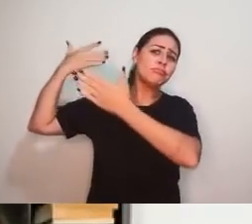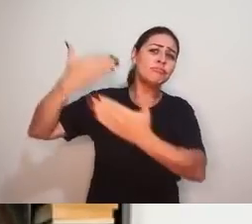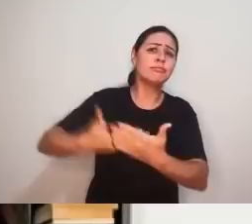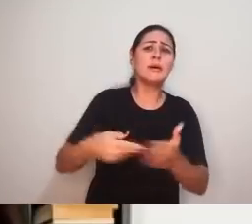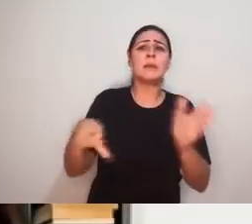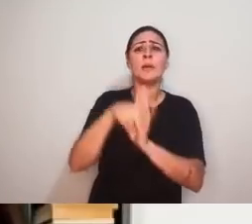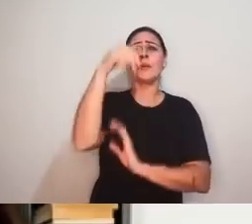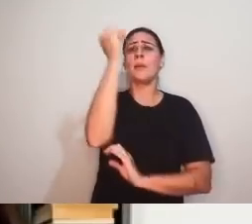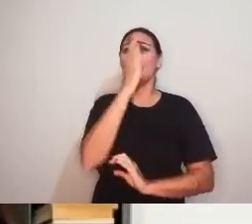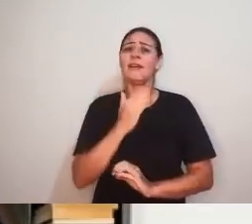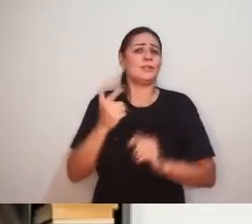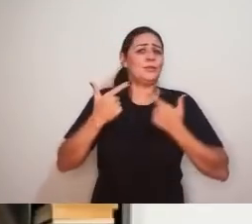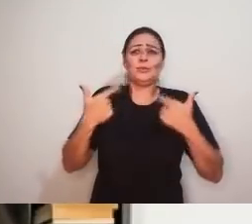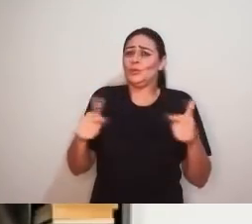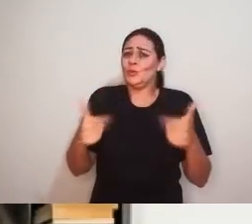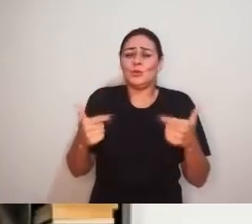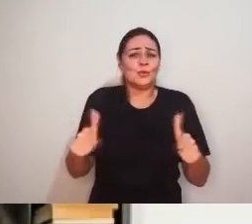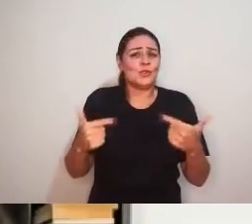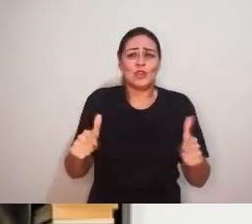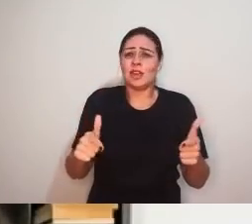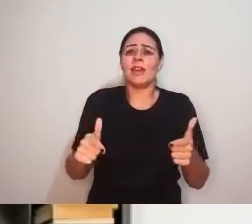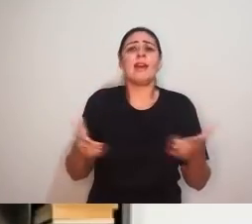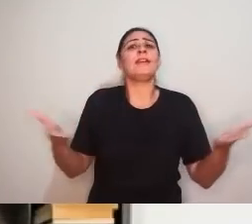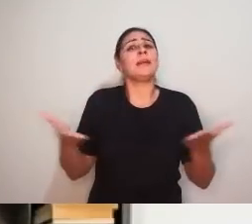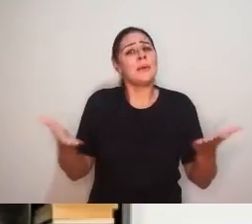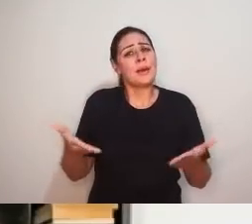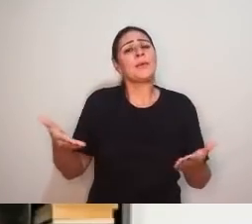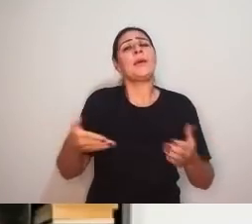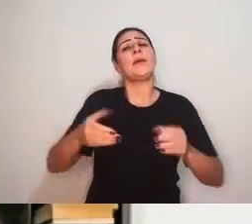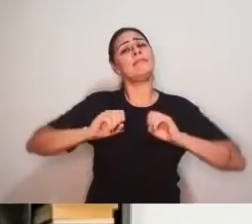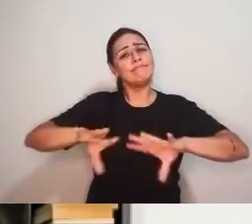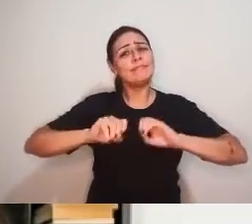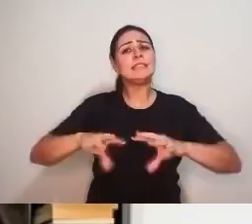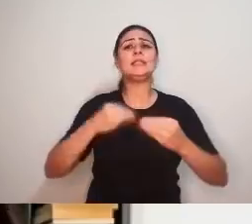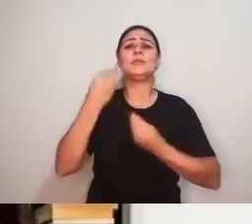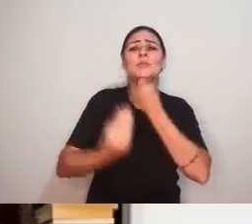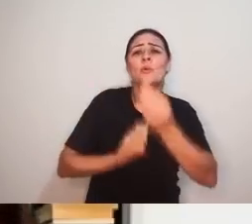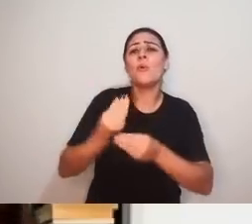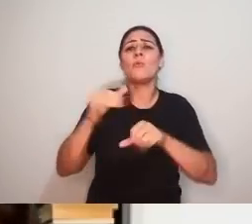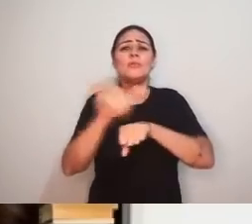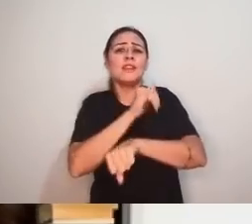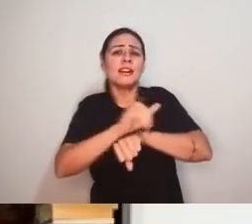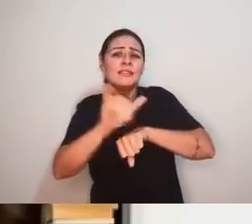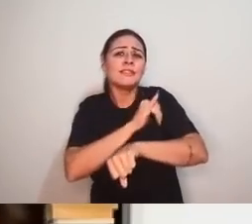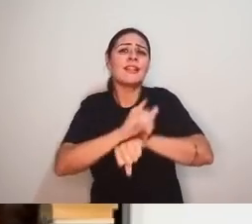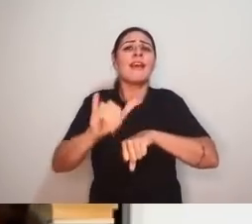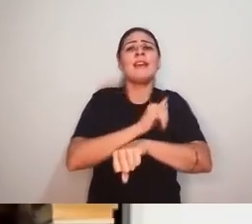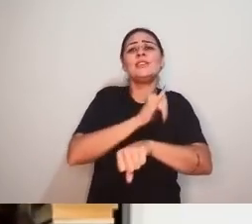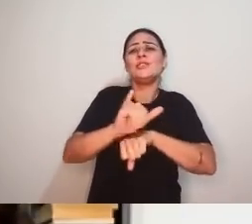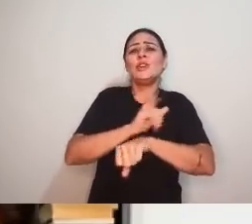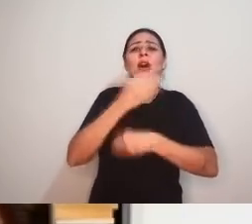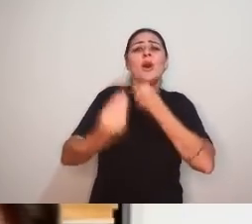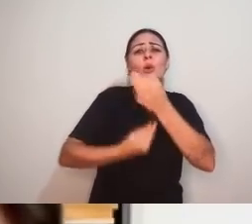história enquanto educação pública brasileira. No entanto, as redes de ensino, por sua vez, ainda precisam buscar estratégias